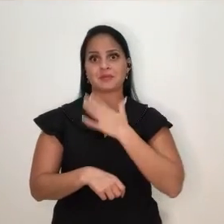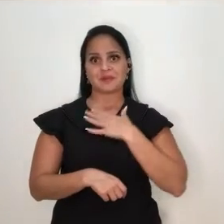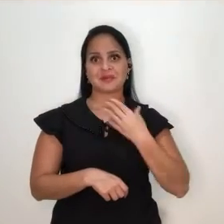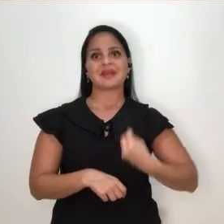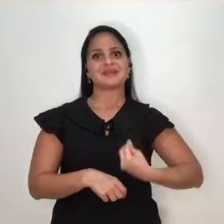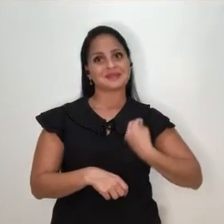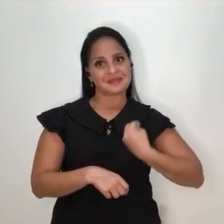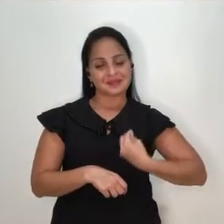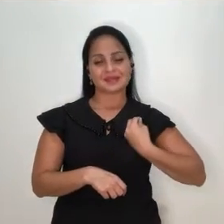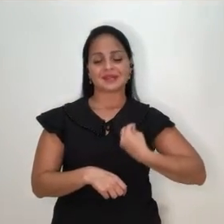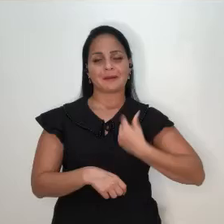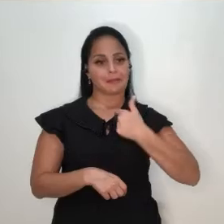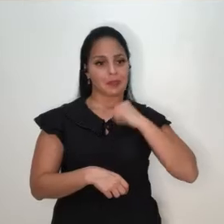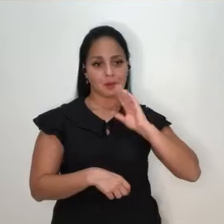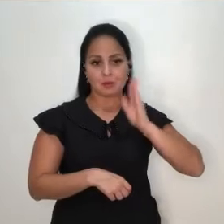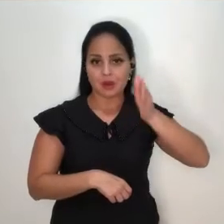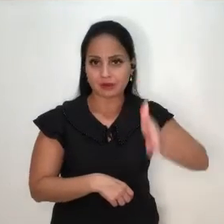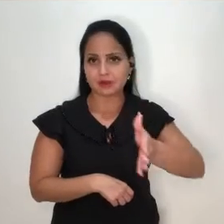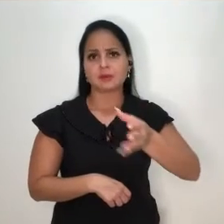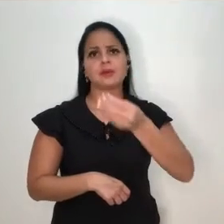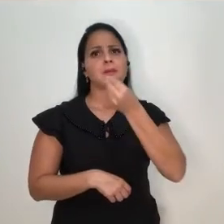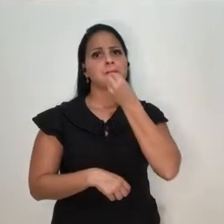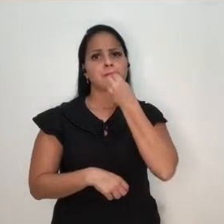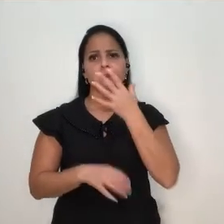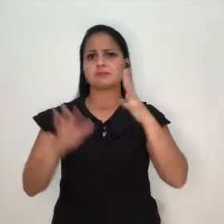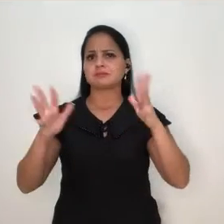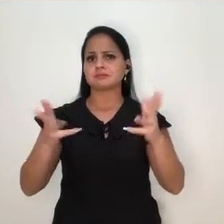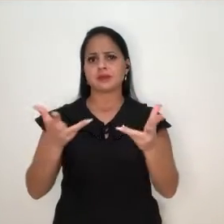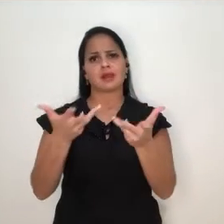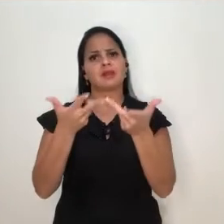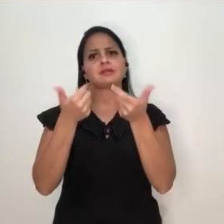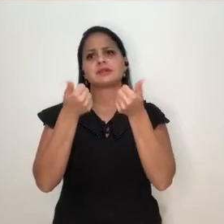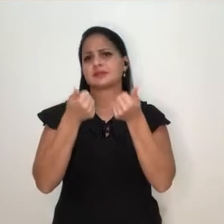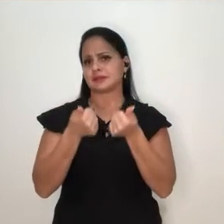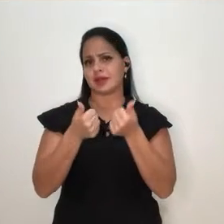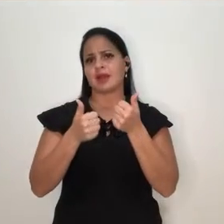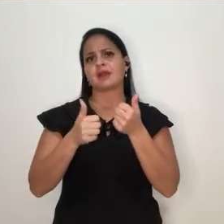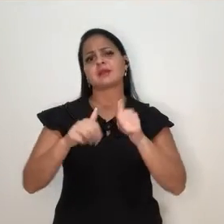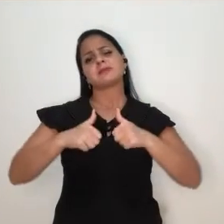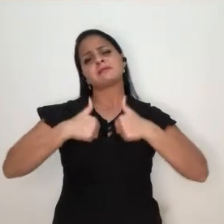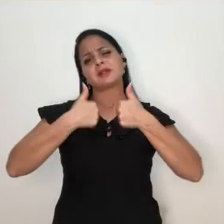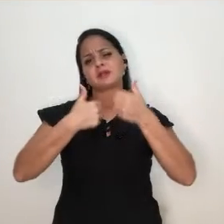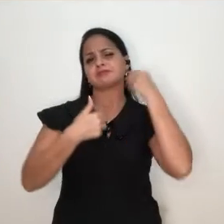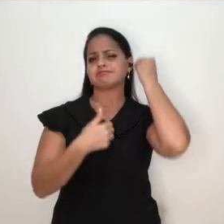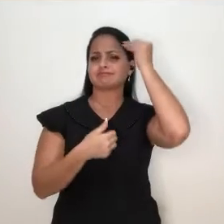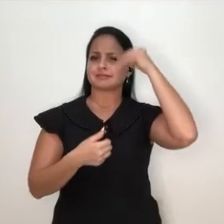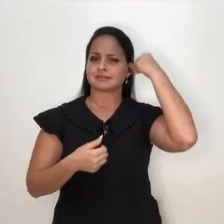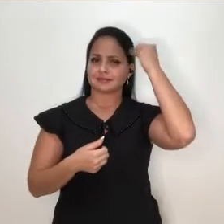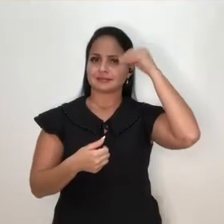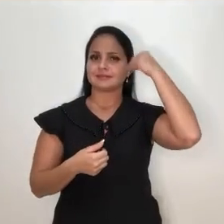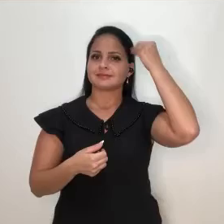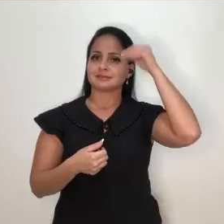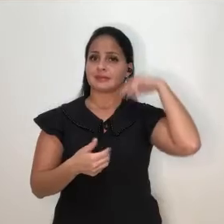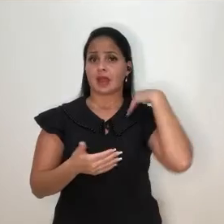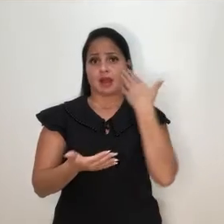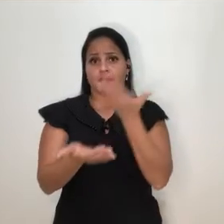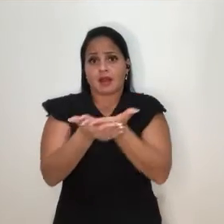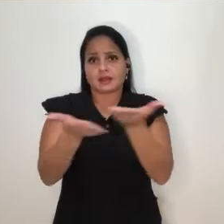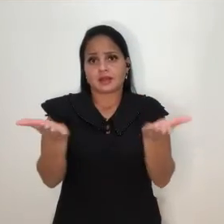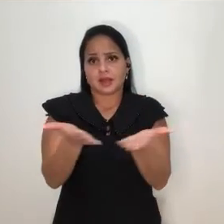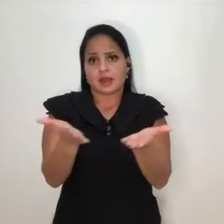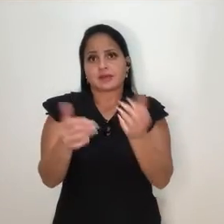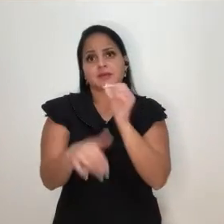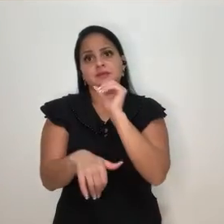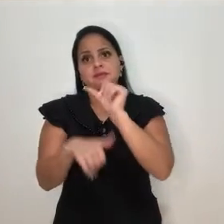fui. E foi muito bom, foi uma das melhores experiências, assim, até